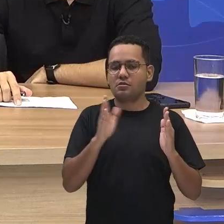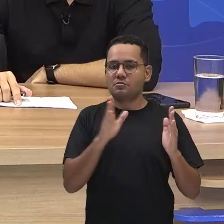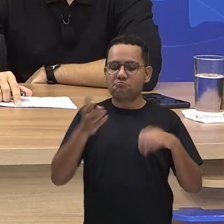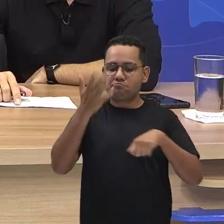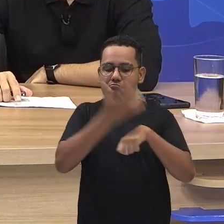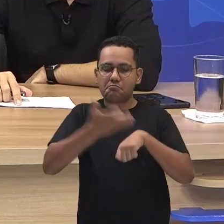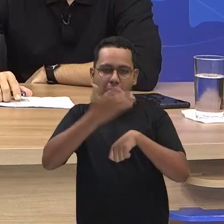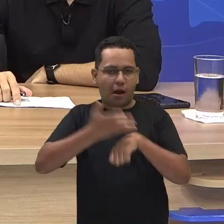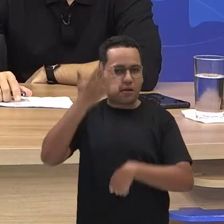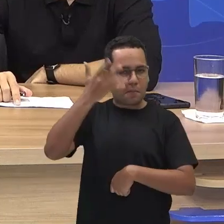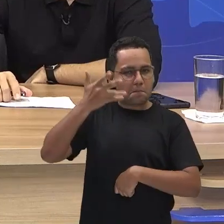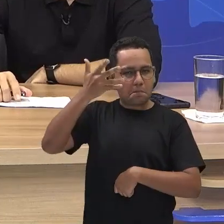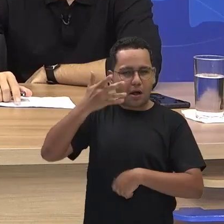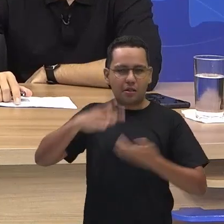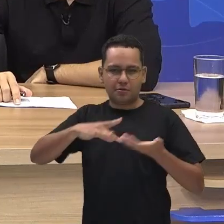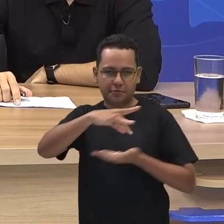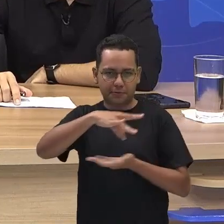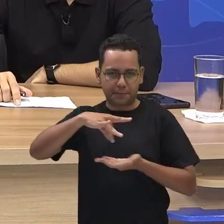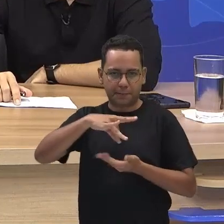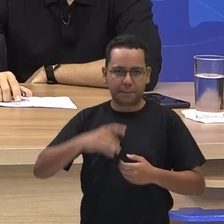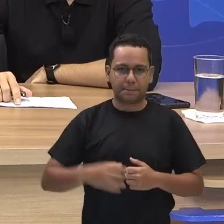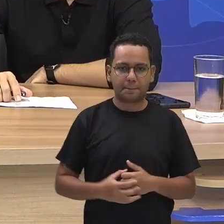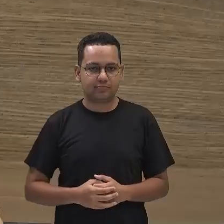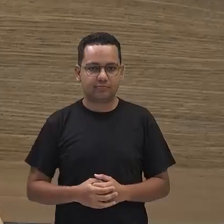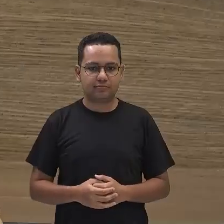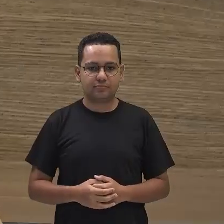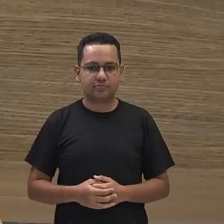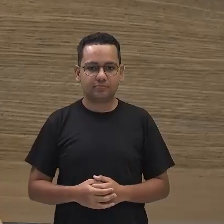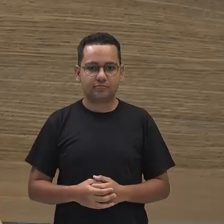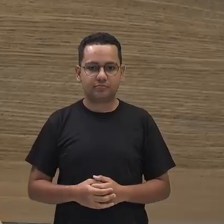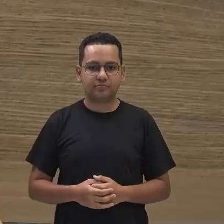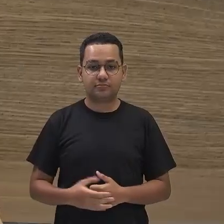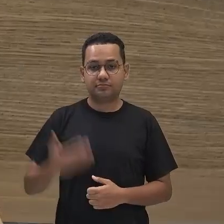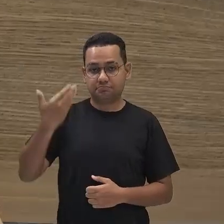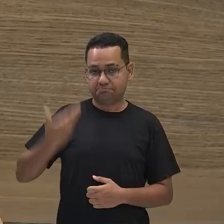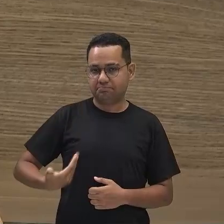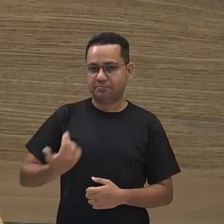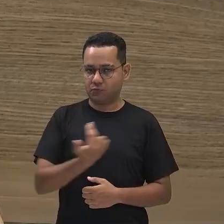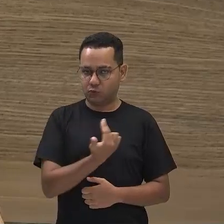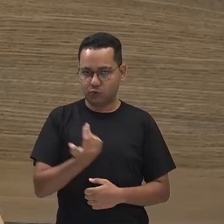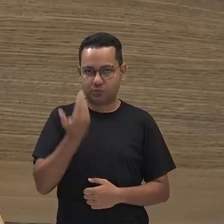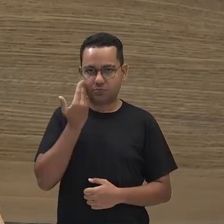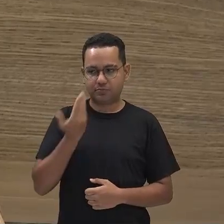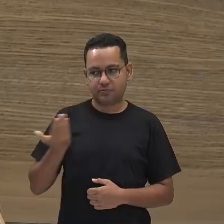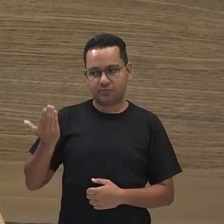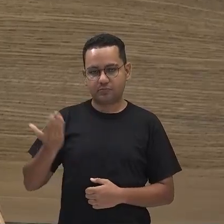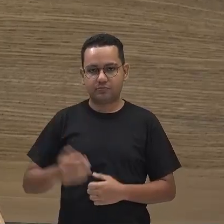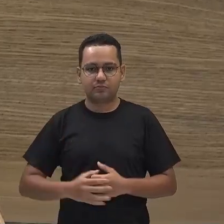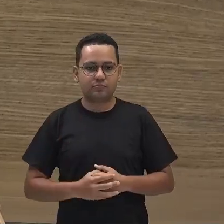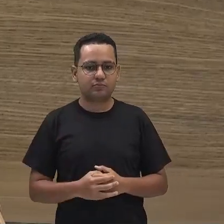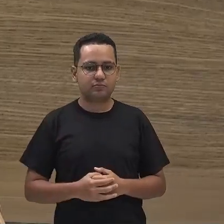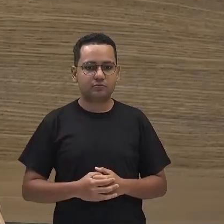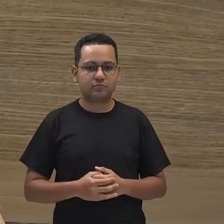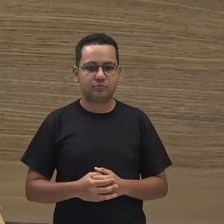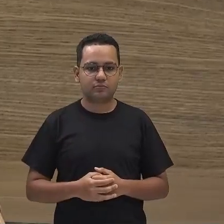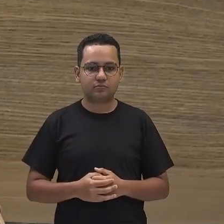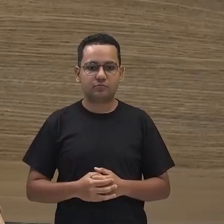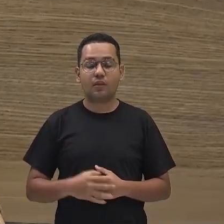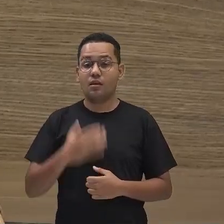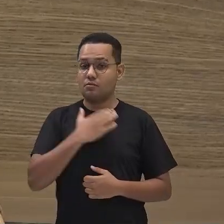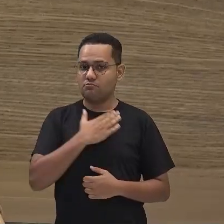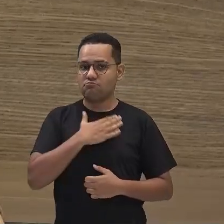Centro de Mídias de Educação do Amazonas. Eu me chamo Elissandra, faço parte da produtora